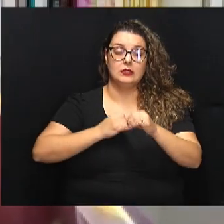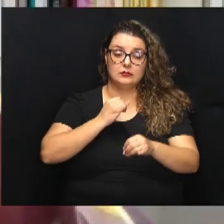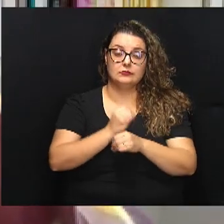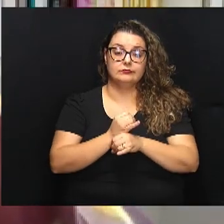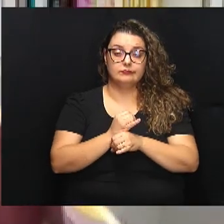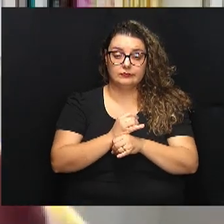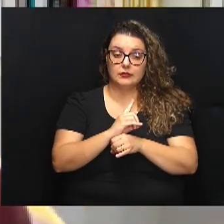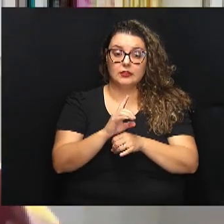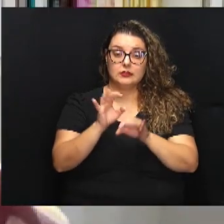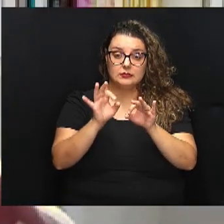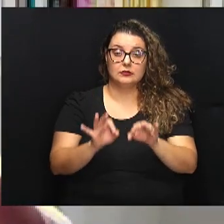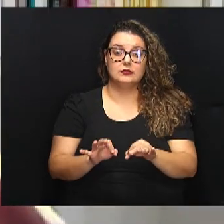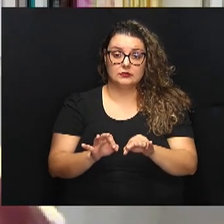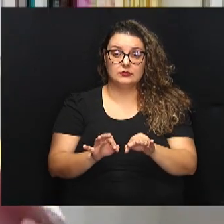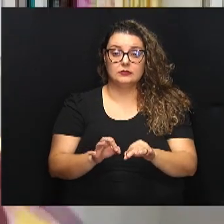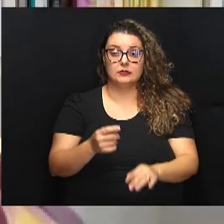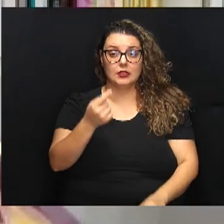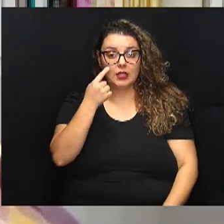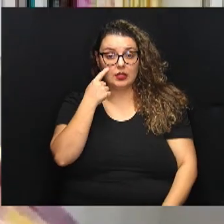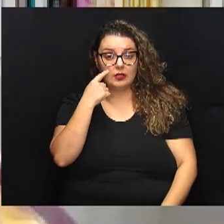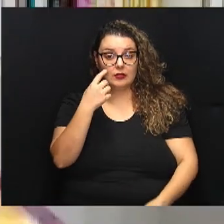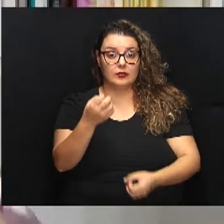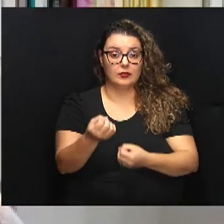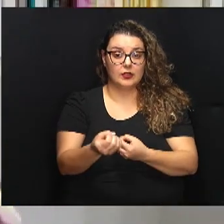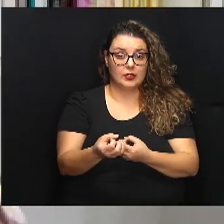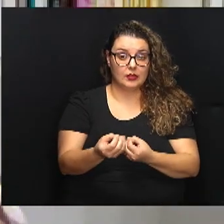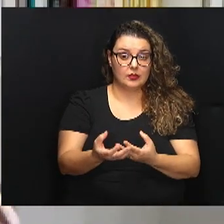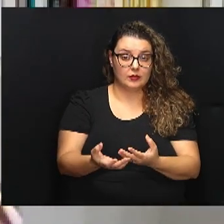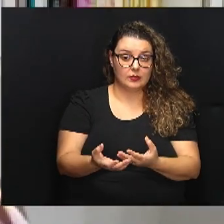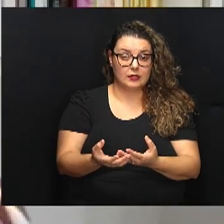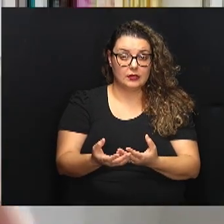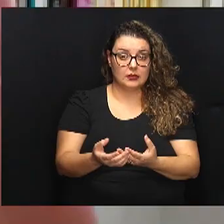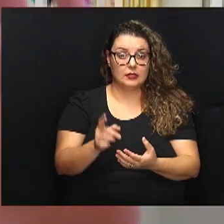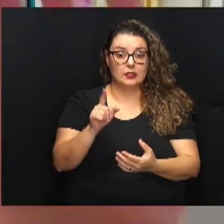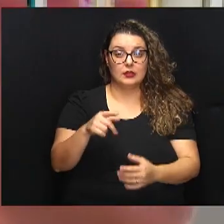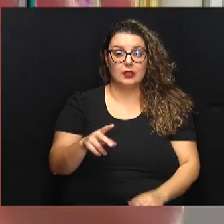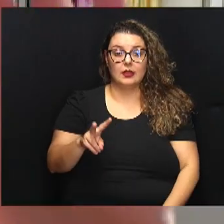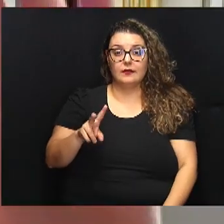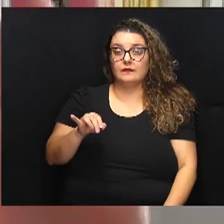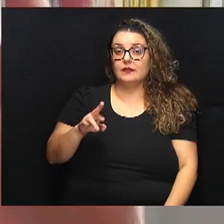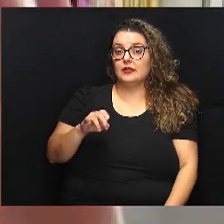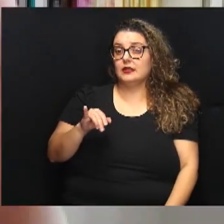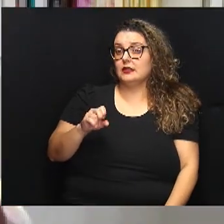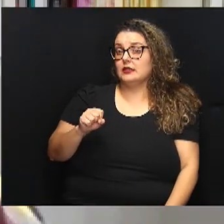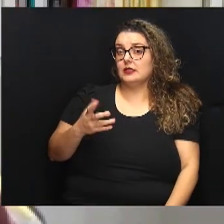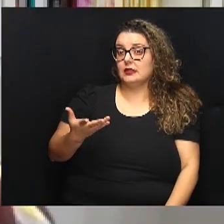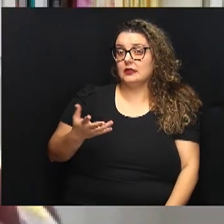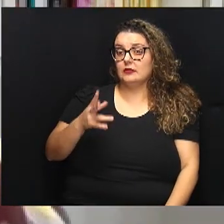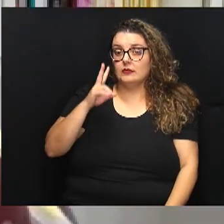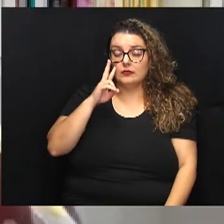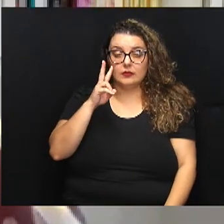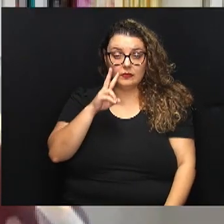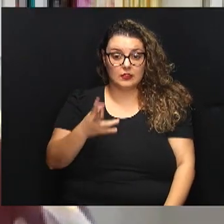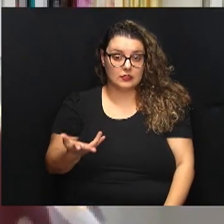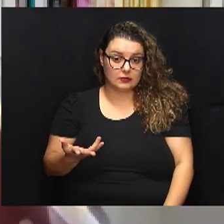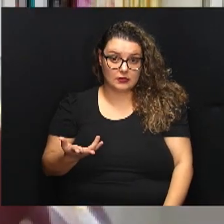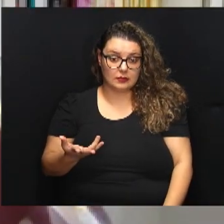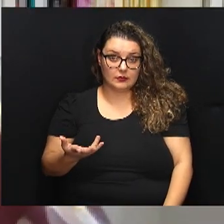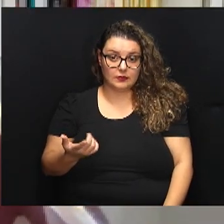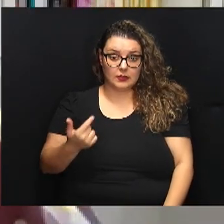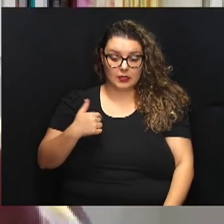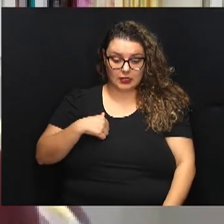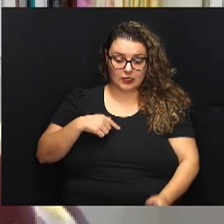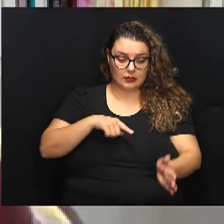a gente vê que essas informações, elas são extremamente virais. Você vê? Eu que